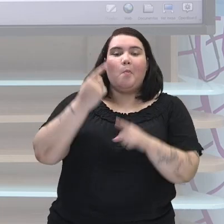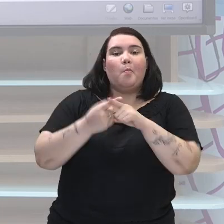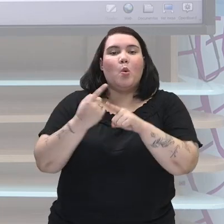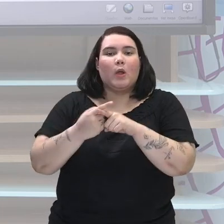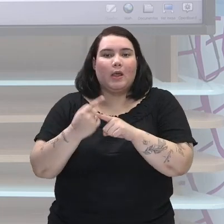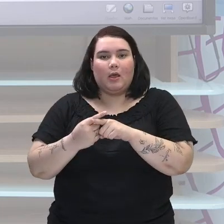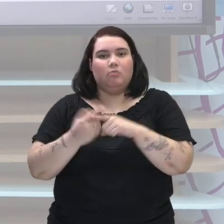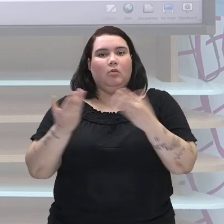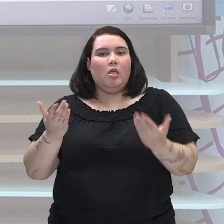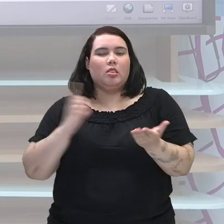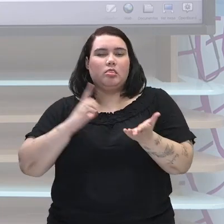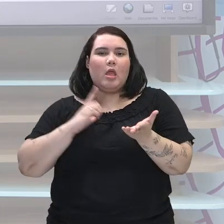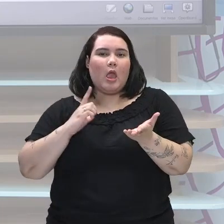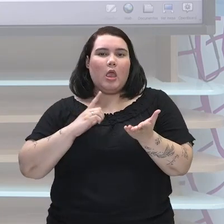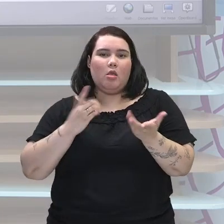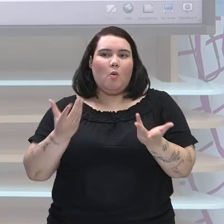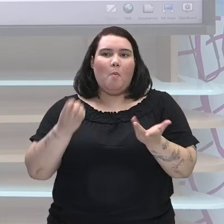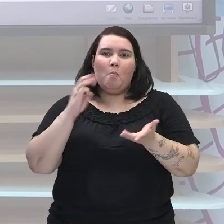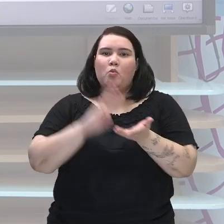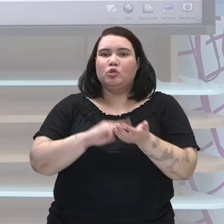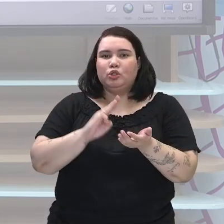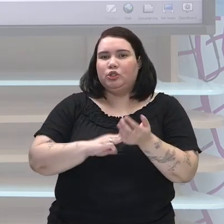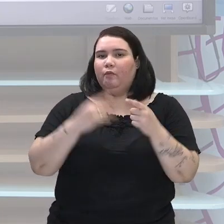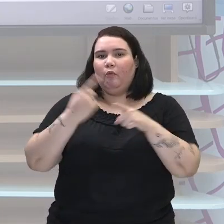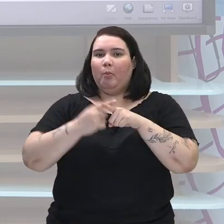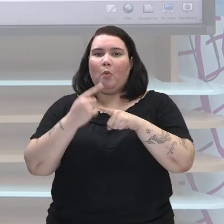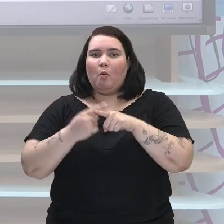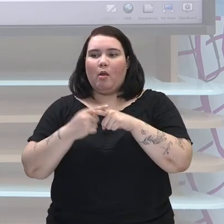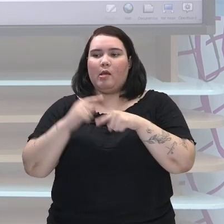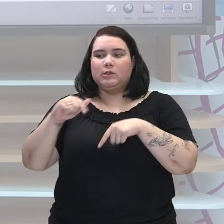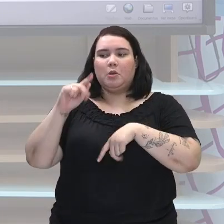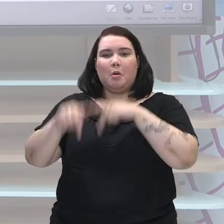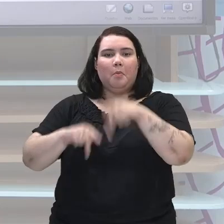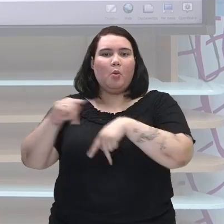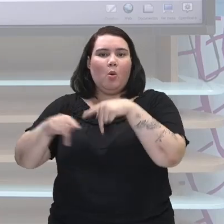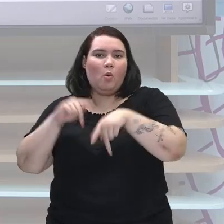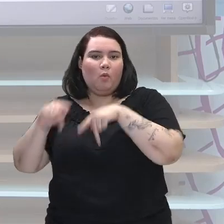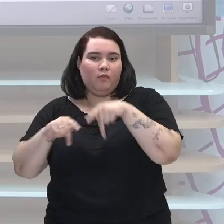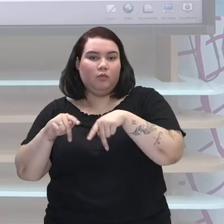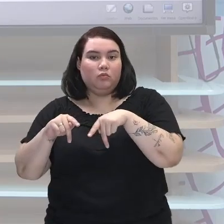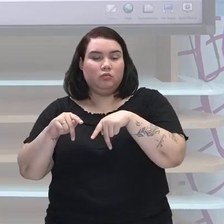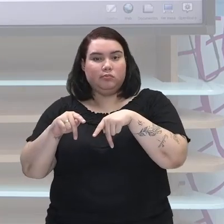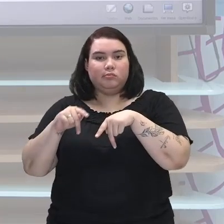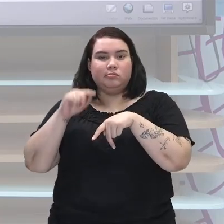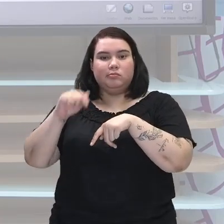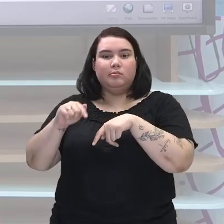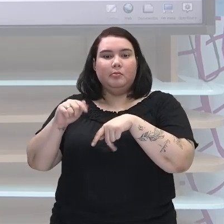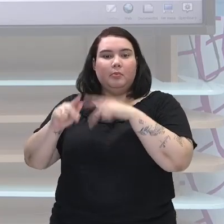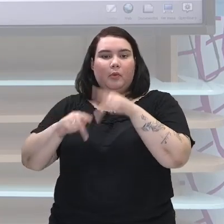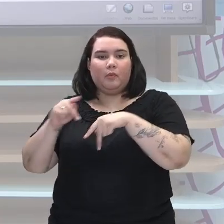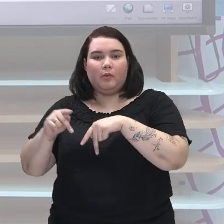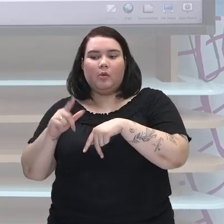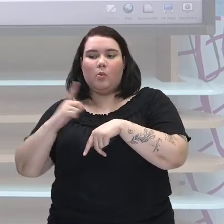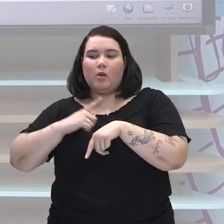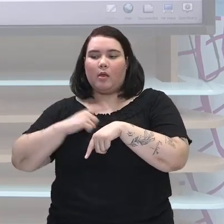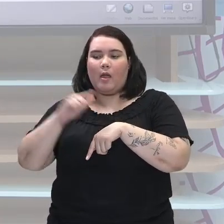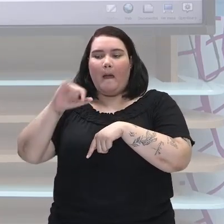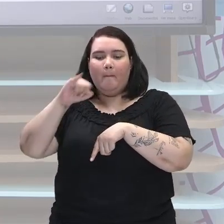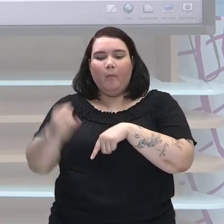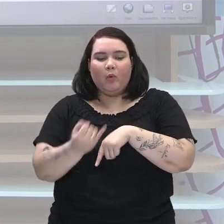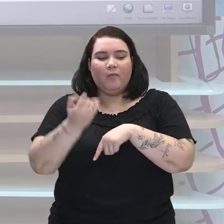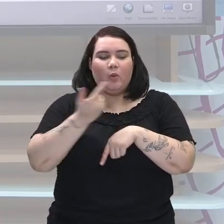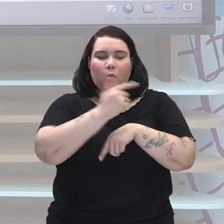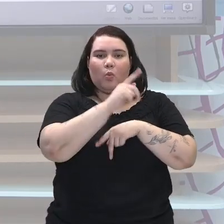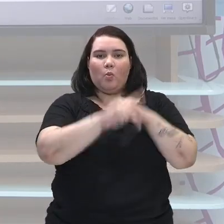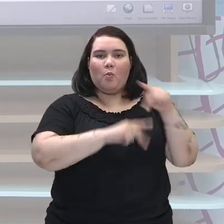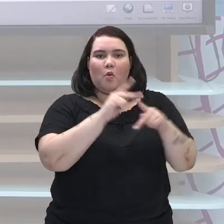justificativa, né, para a exploração de um povo, né, em prol do outro. E é